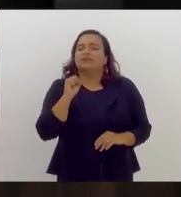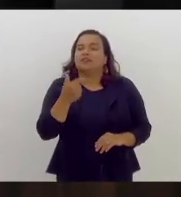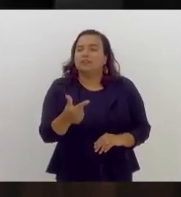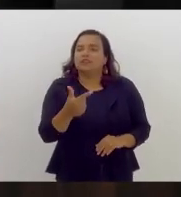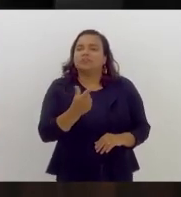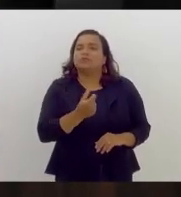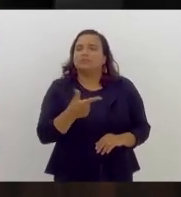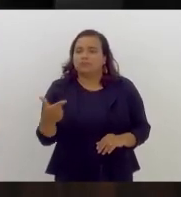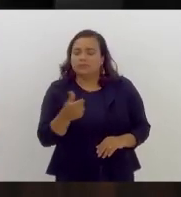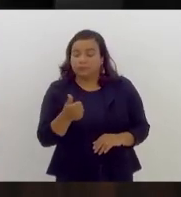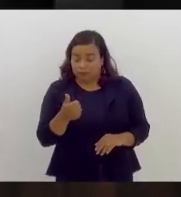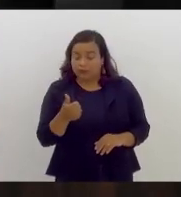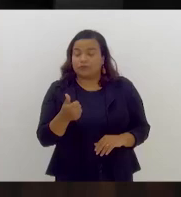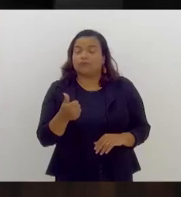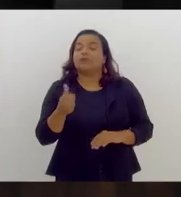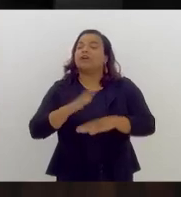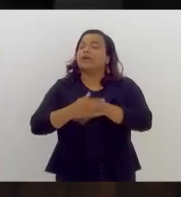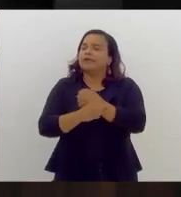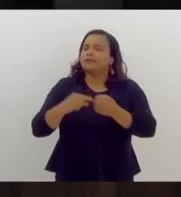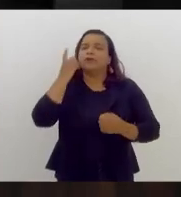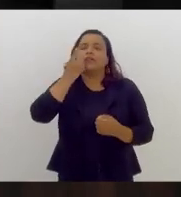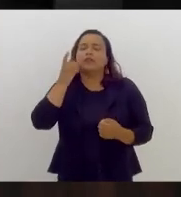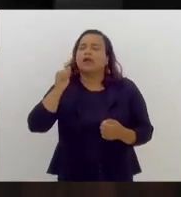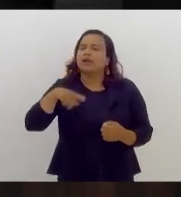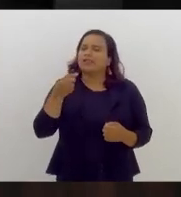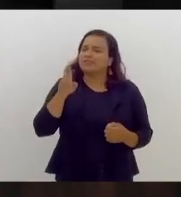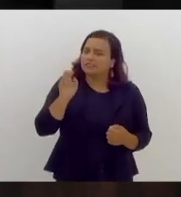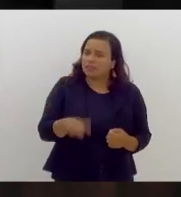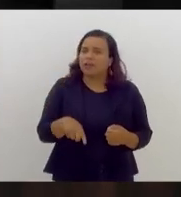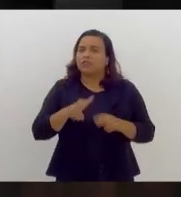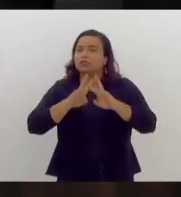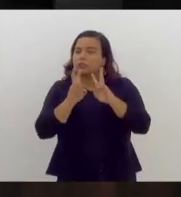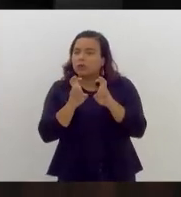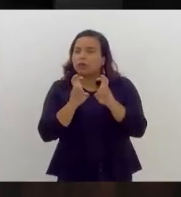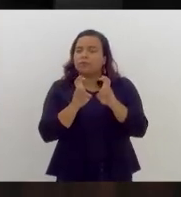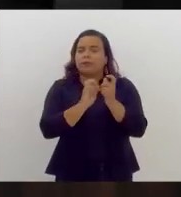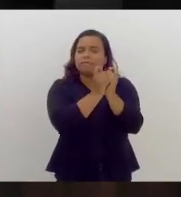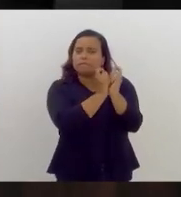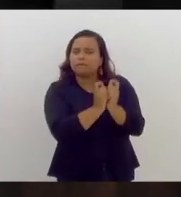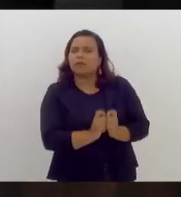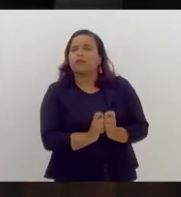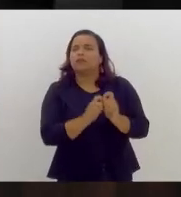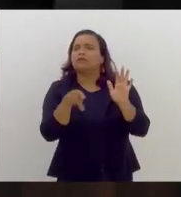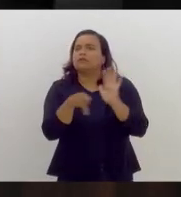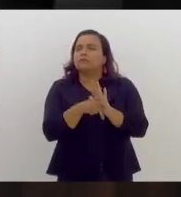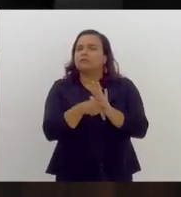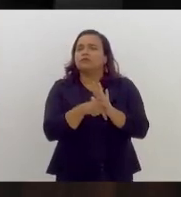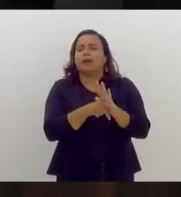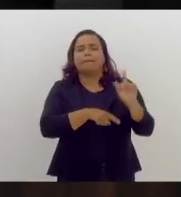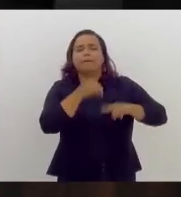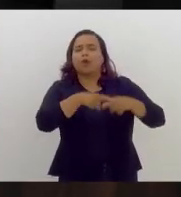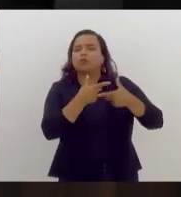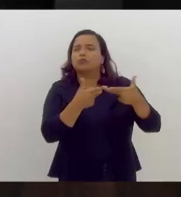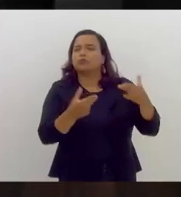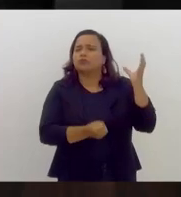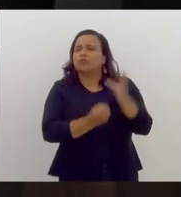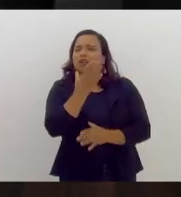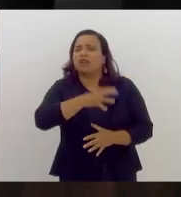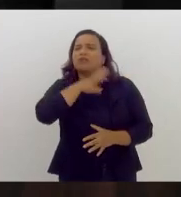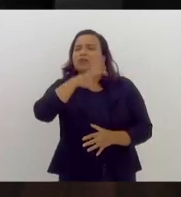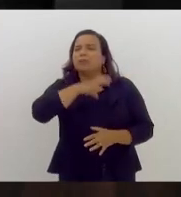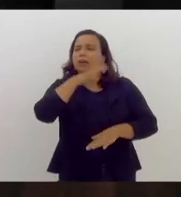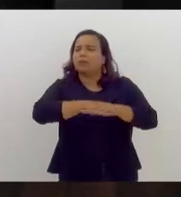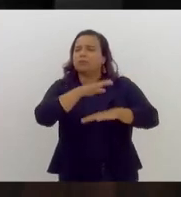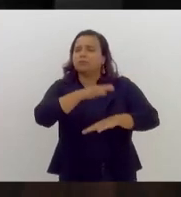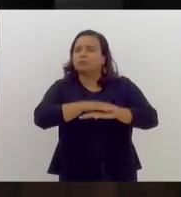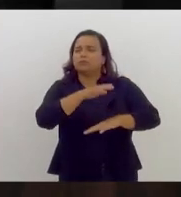21, de autoria do deputado André Correia, que dispõe sobre a manipulação e beneficiamento de produtos de origem animal sobre a forma artesanal, bem